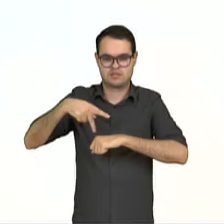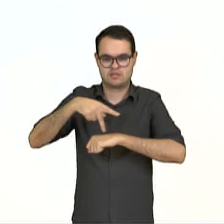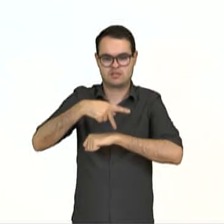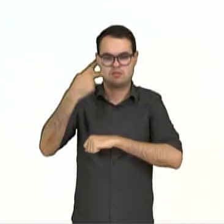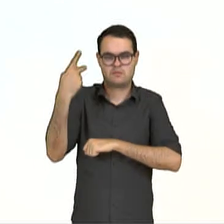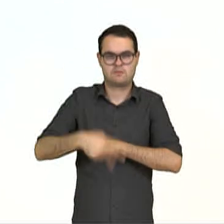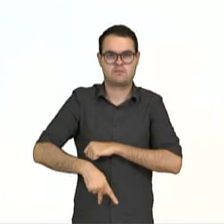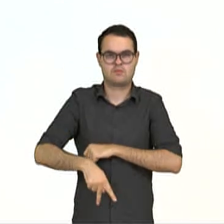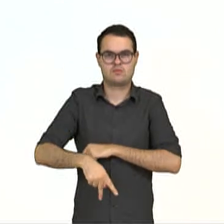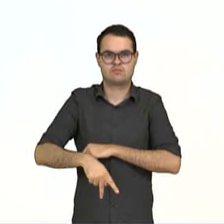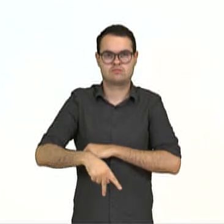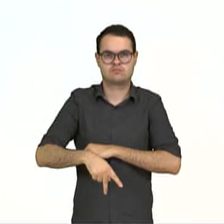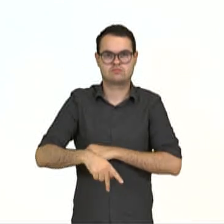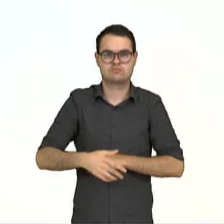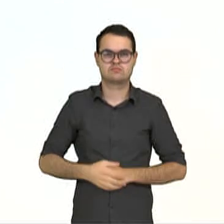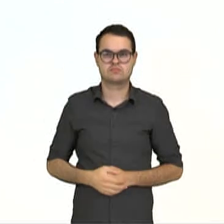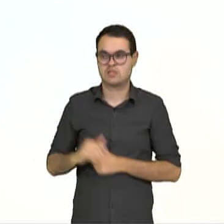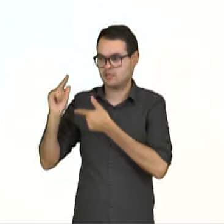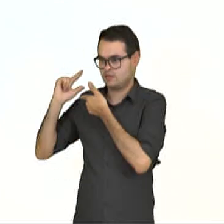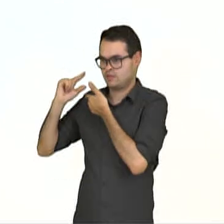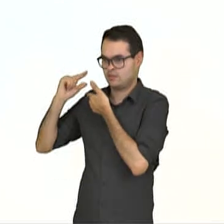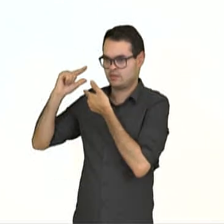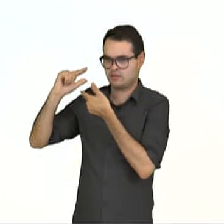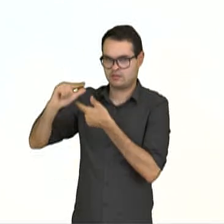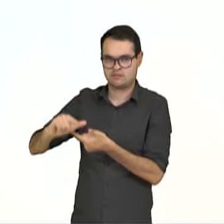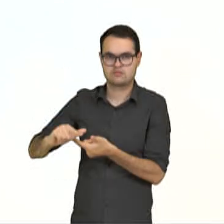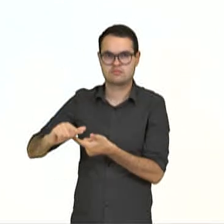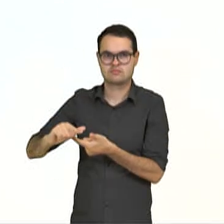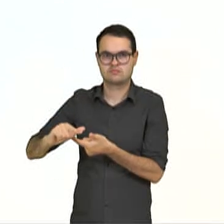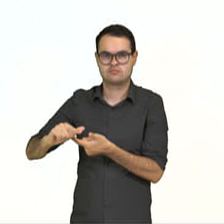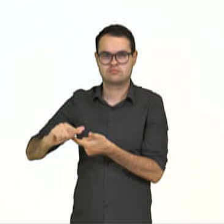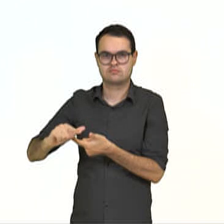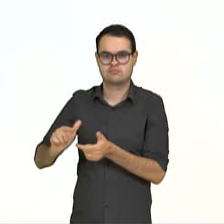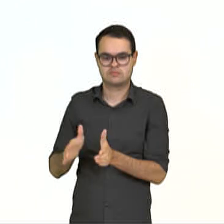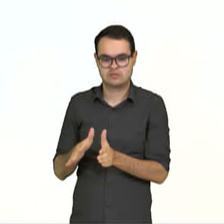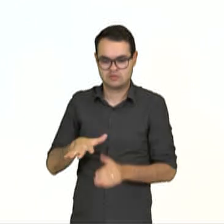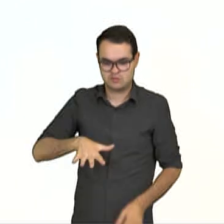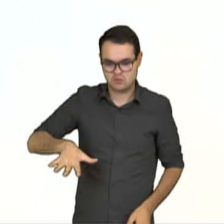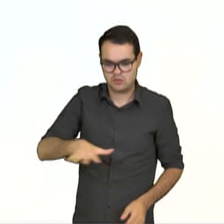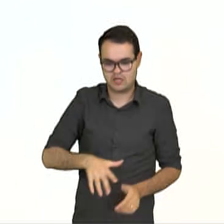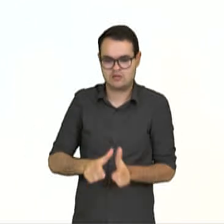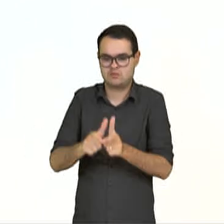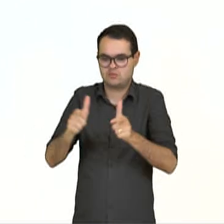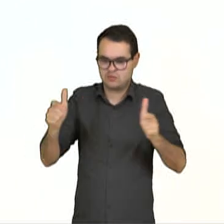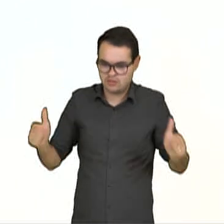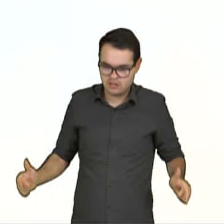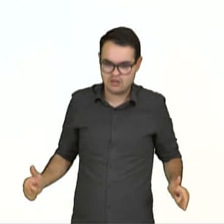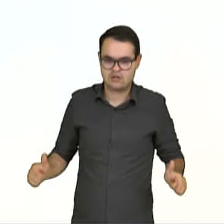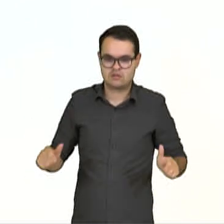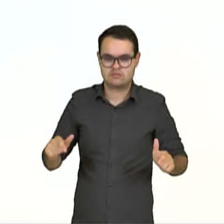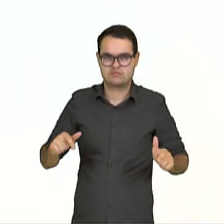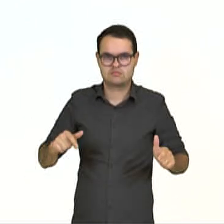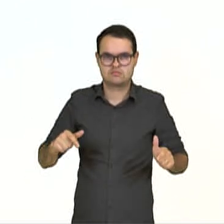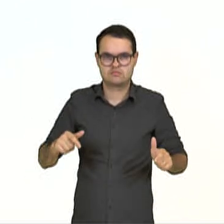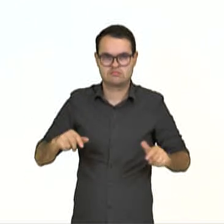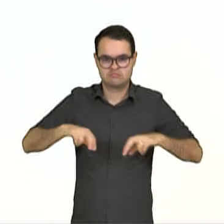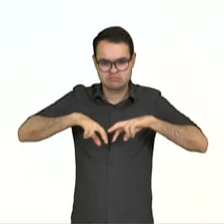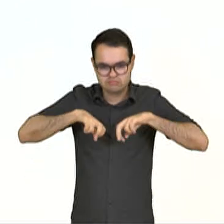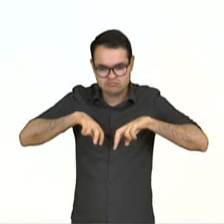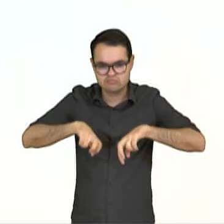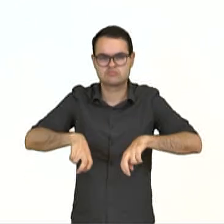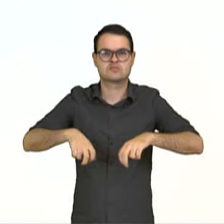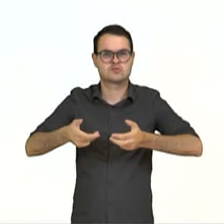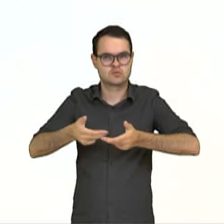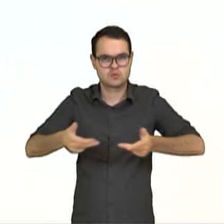nacionais, tanto as mais tradicionais, tamanho de território, demografia, recursos naturais e